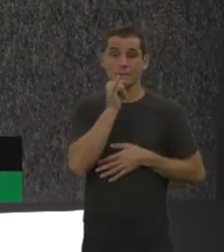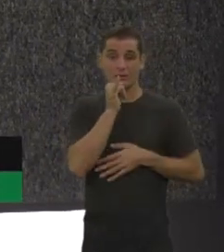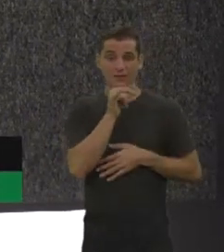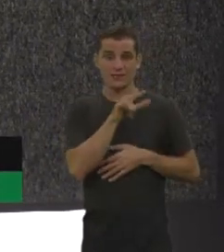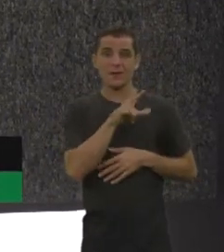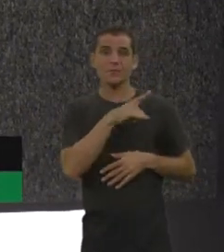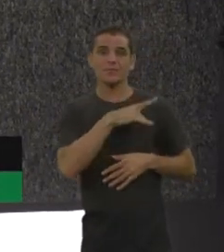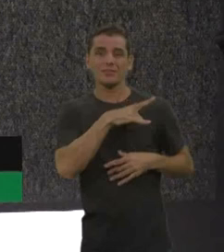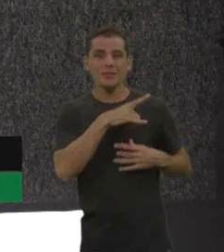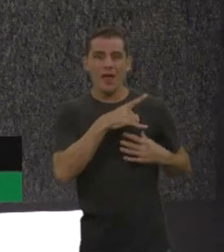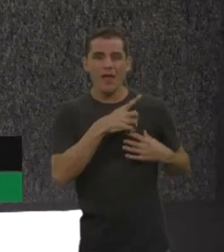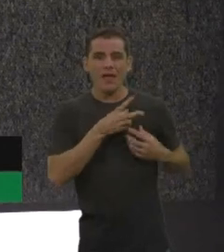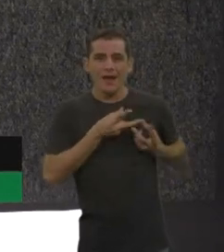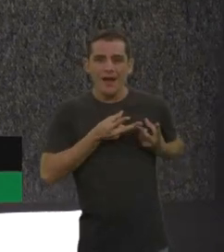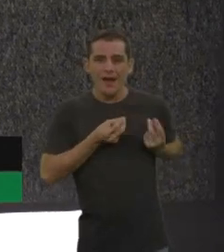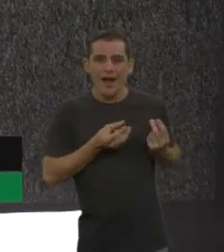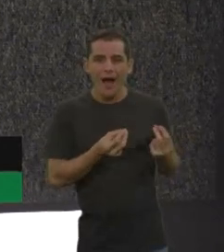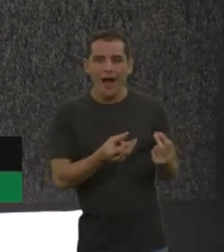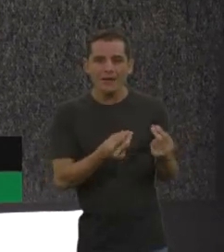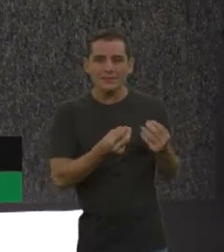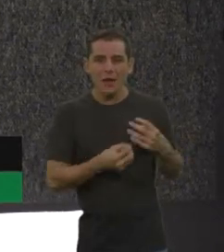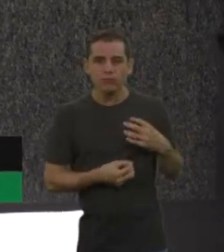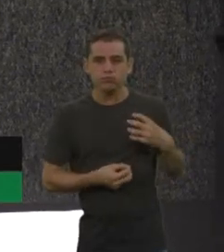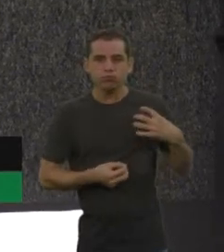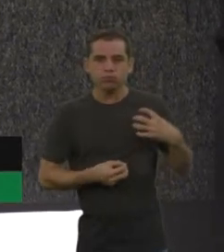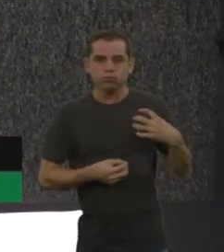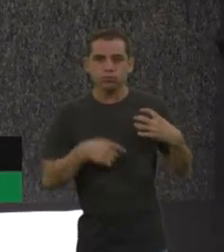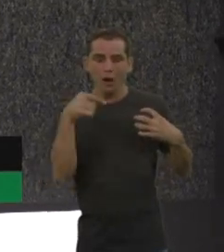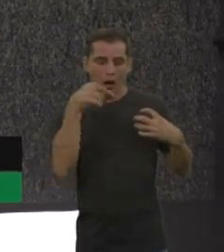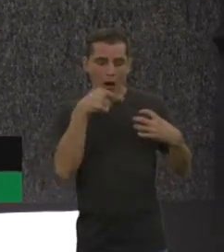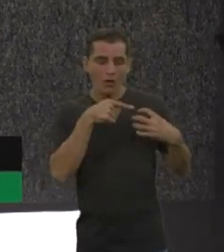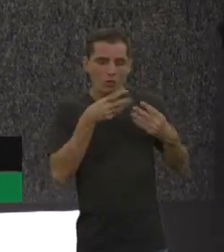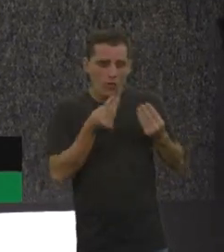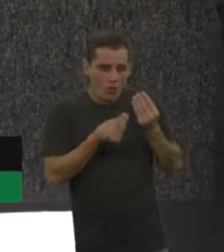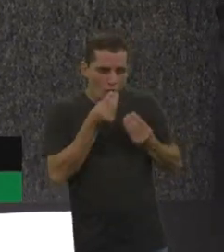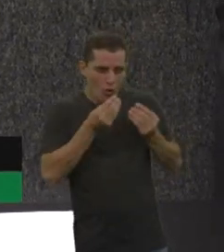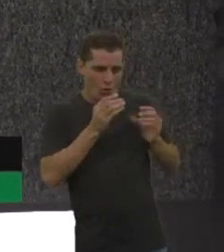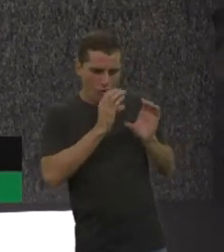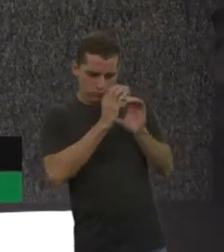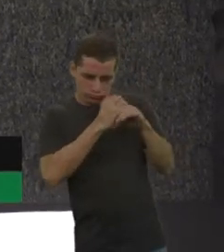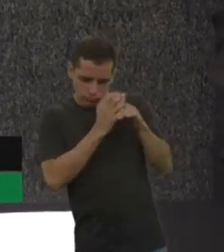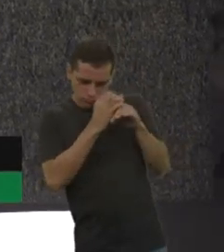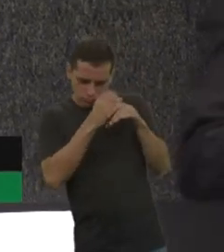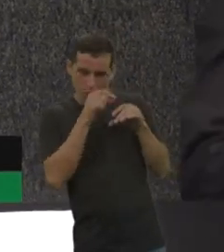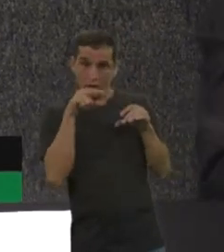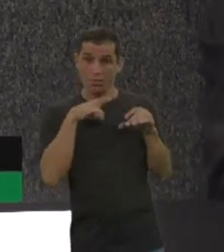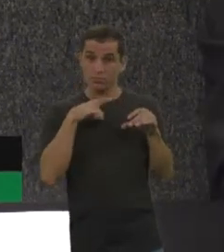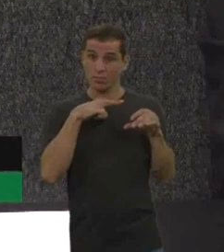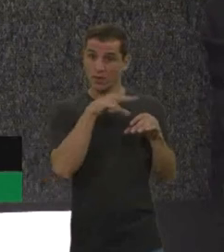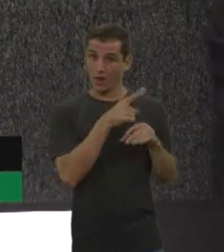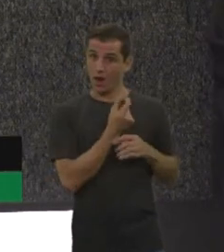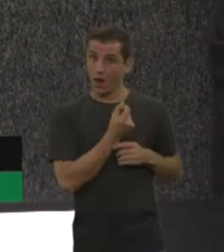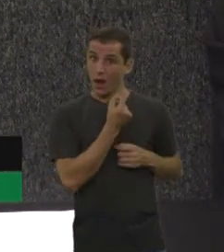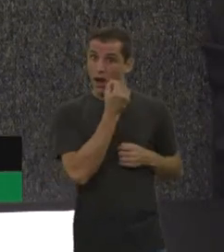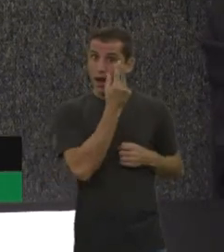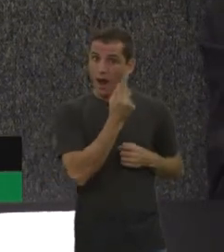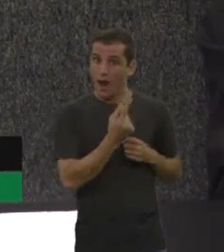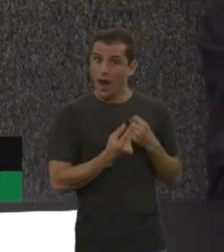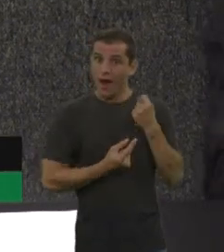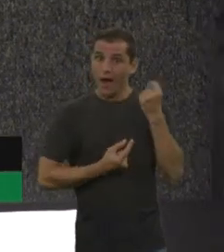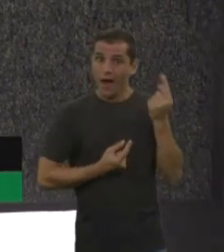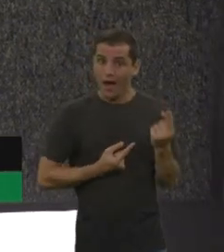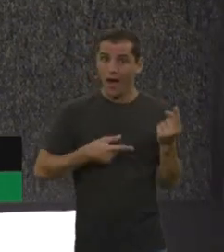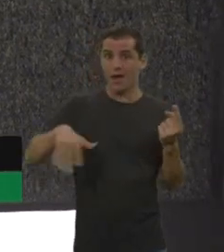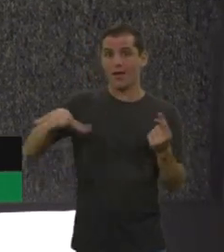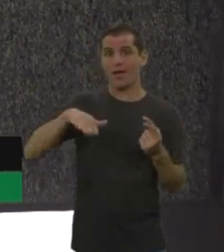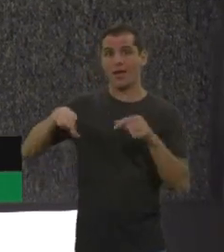que é uma coisa rara, um espécime raro, no contexto social e médico